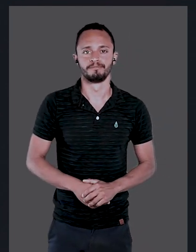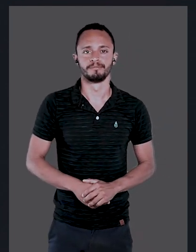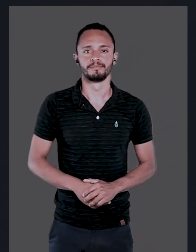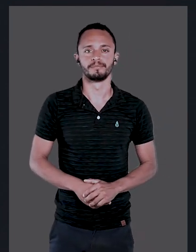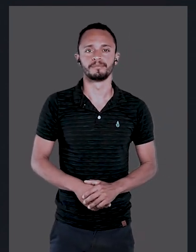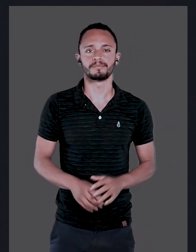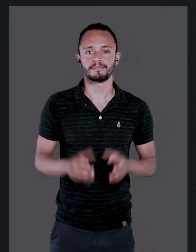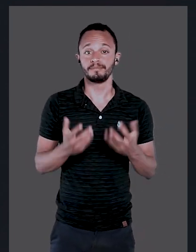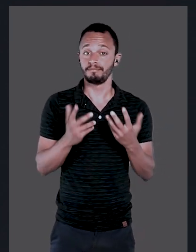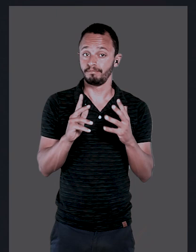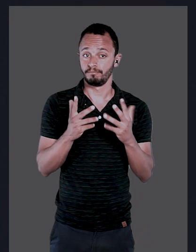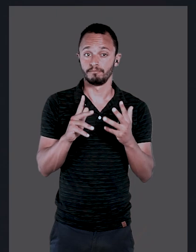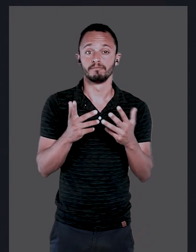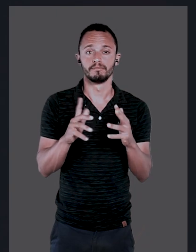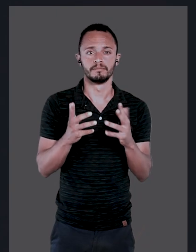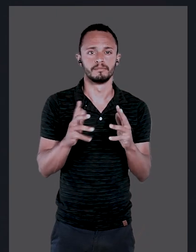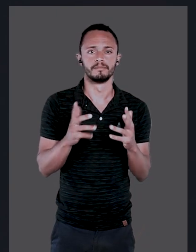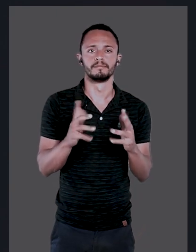que...